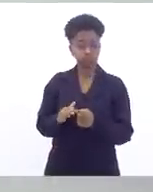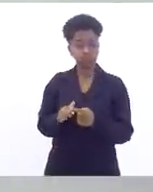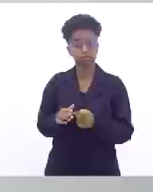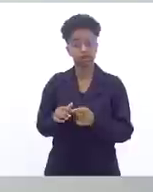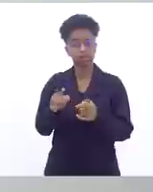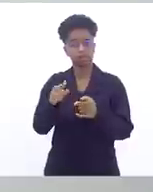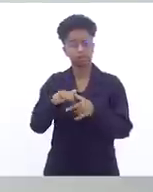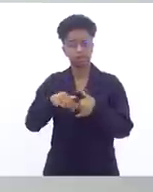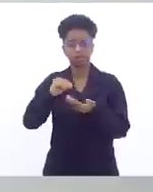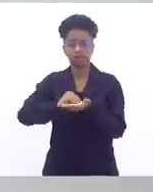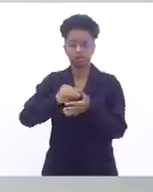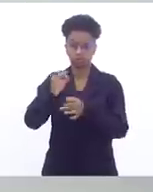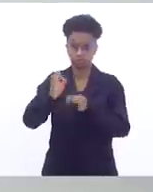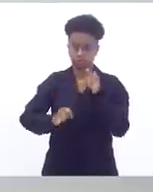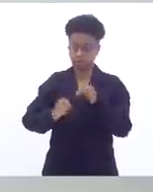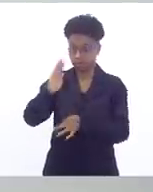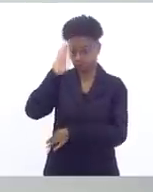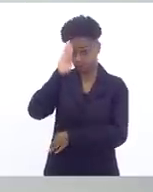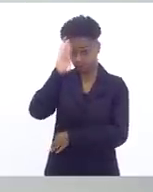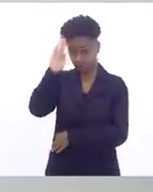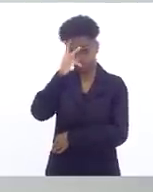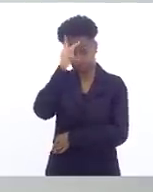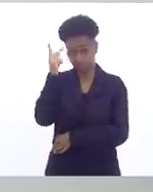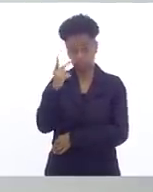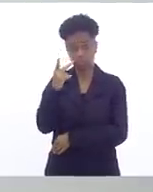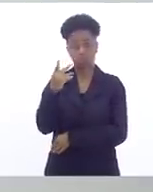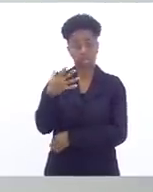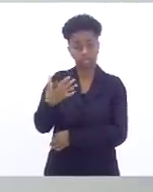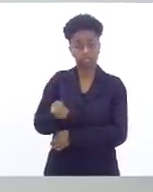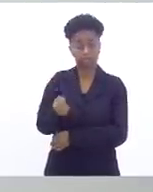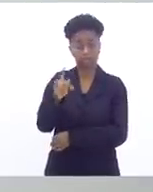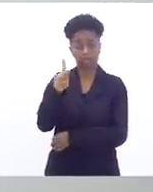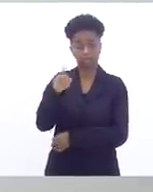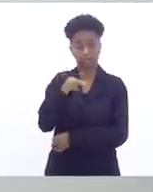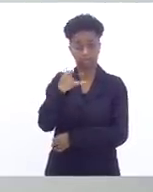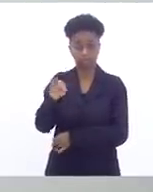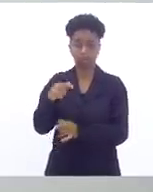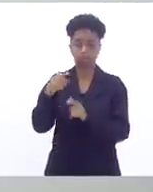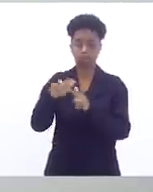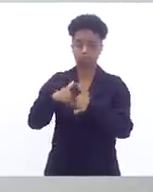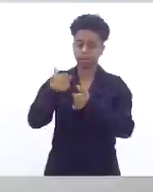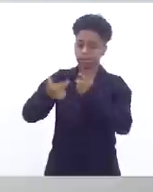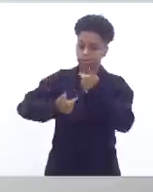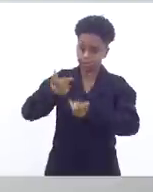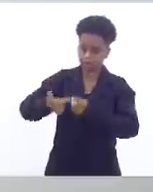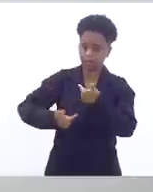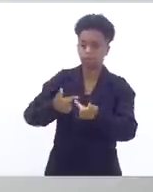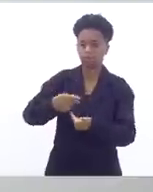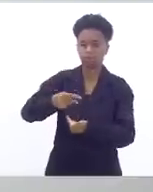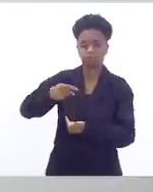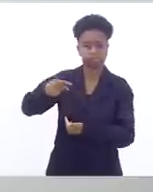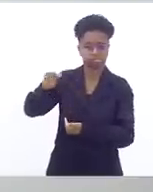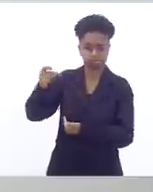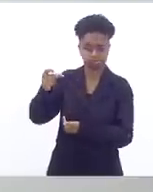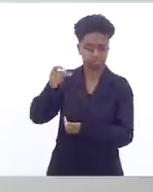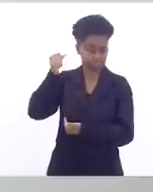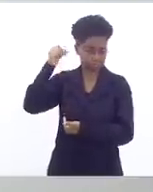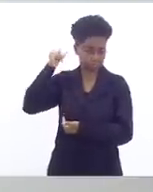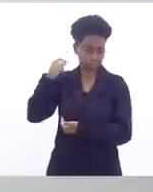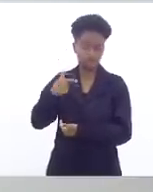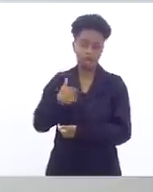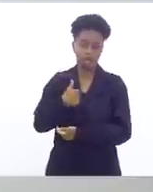principalmente falando aqui da das pensionistas por ato de serviço aqui na realidade eu tenho